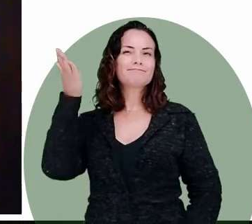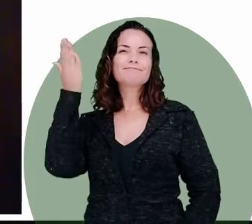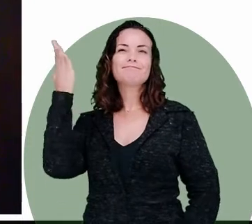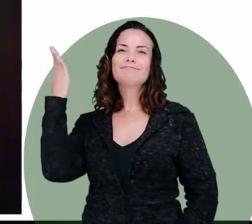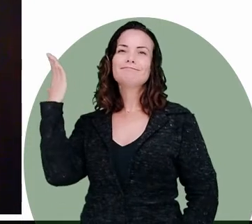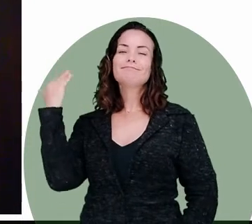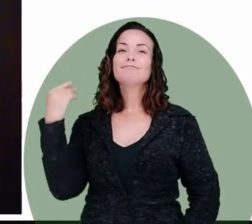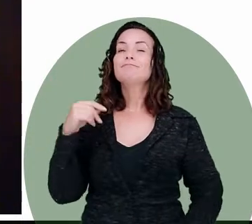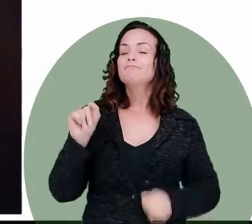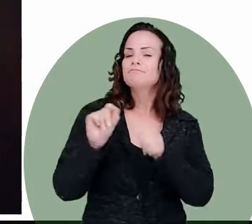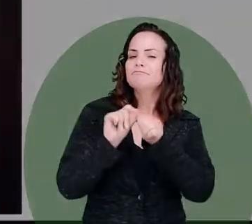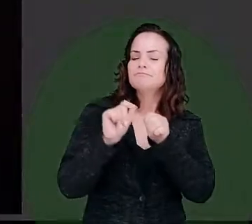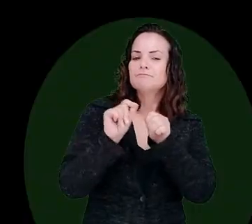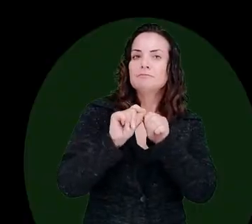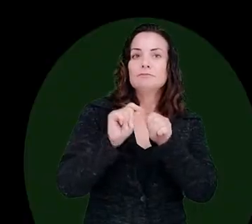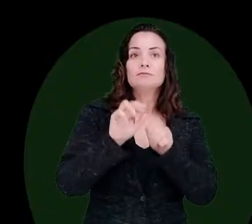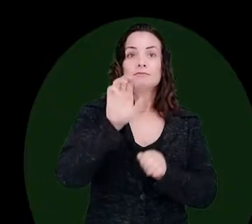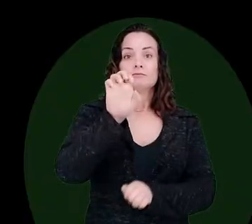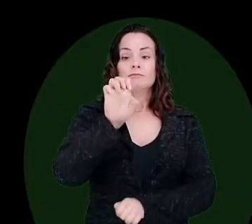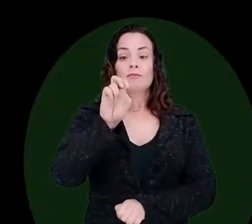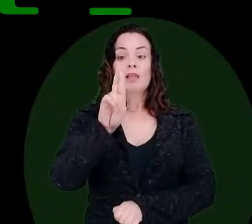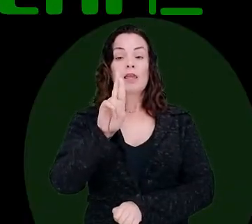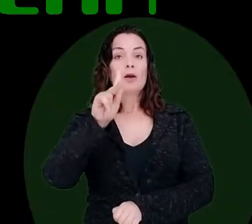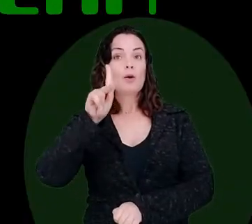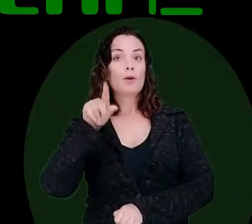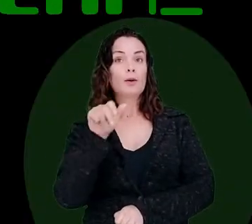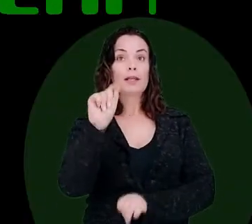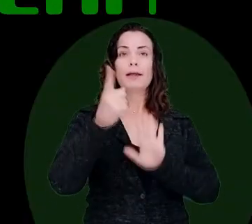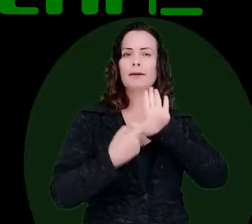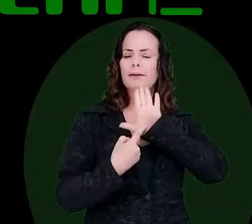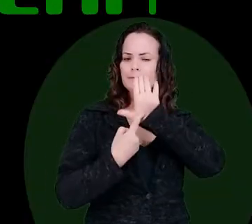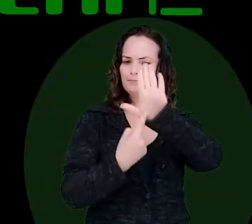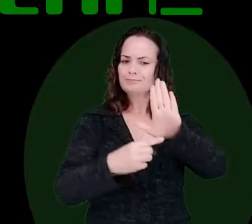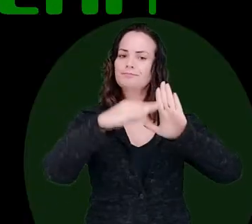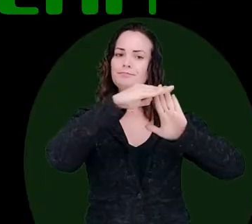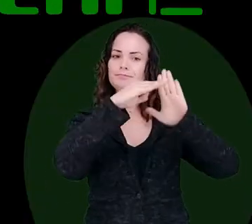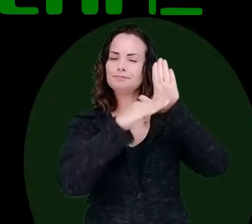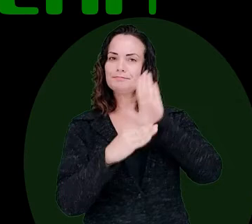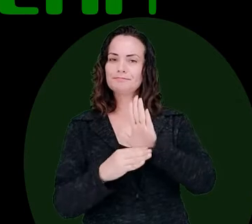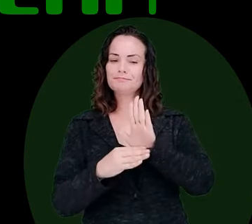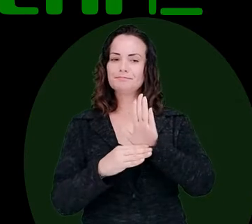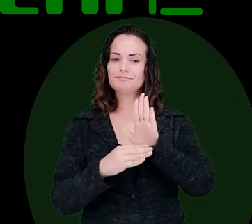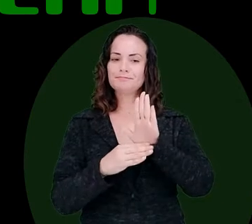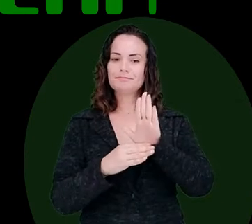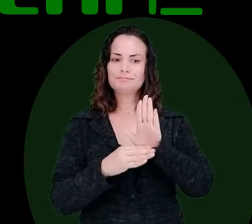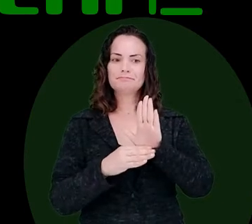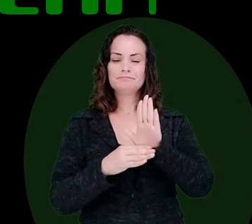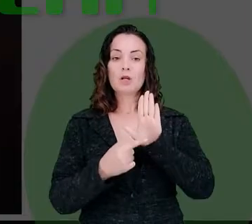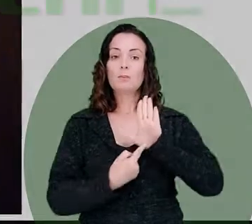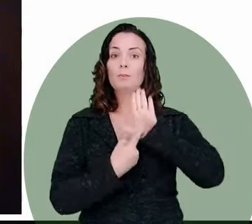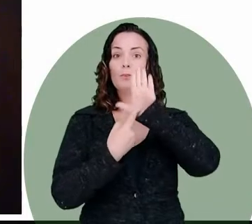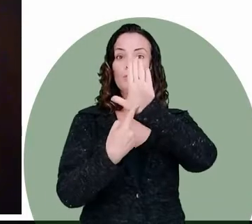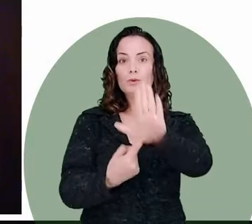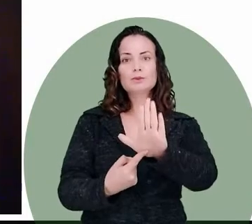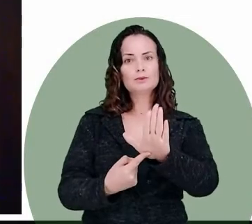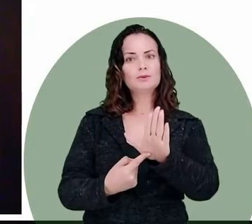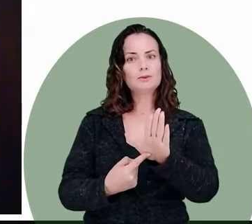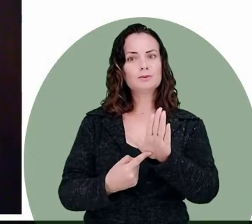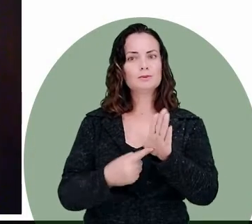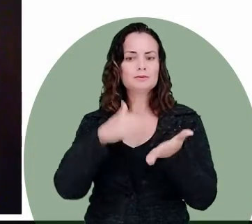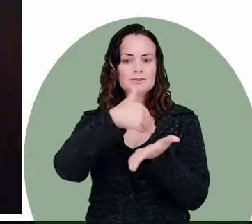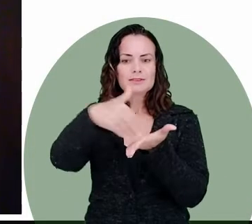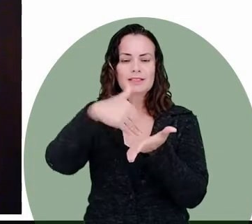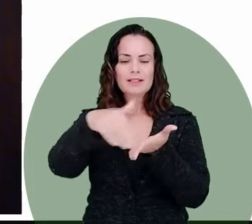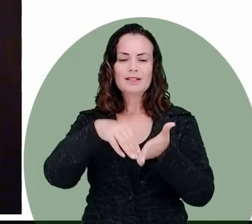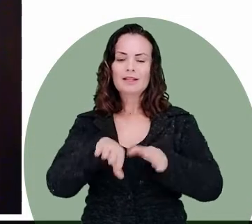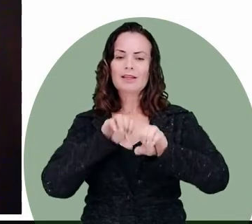a gente formou o projeto Eureka, apresentado para a Secretaria de Educação de Campinas, e foi aceito